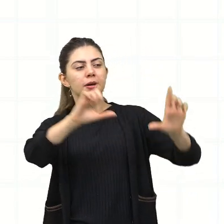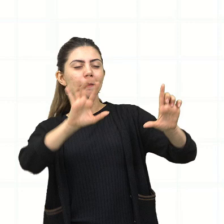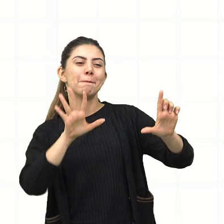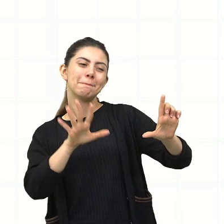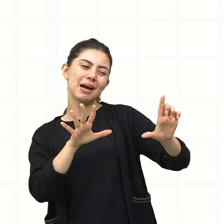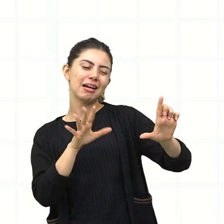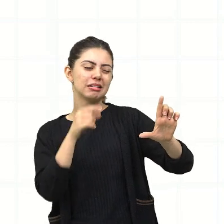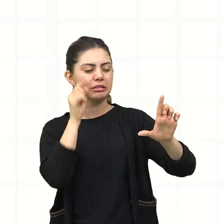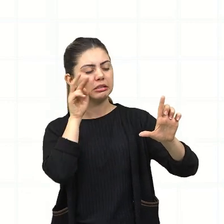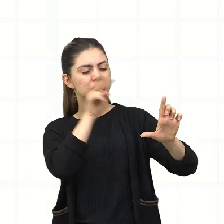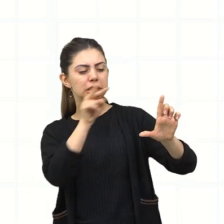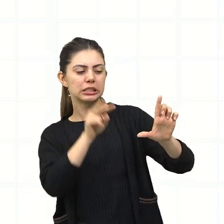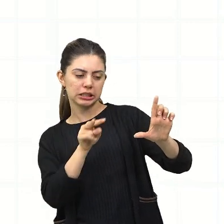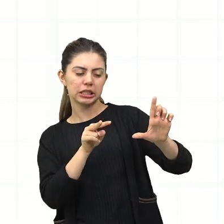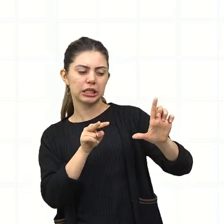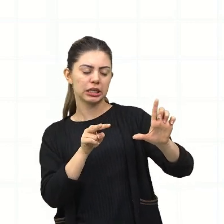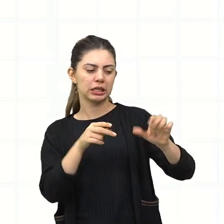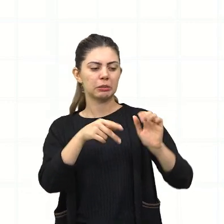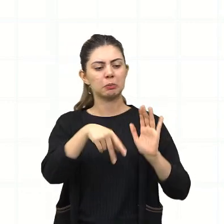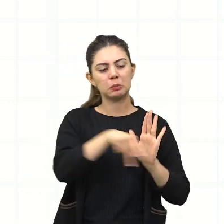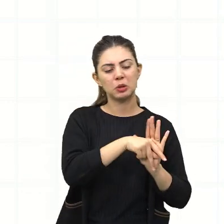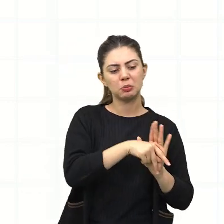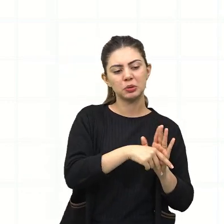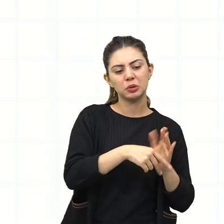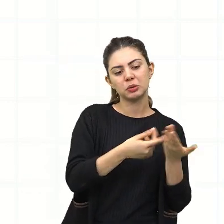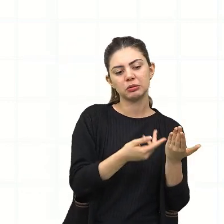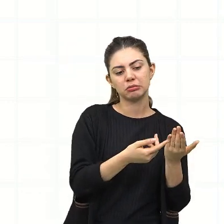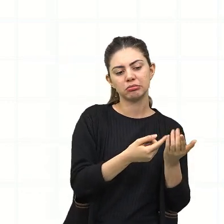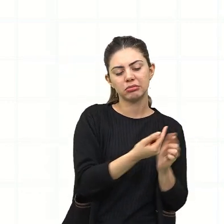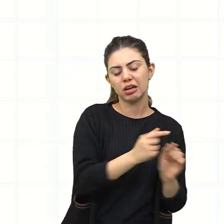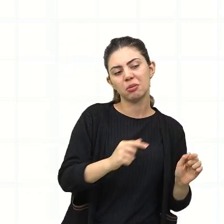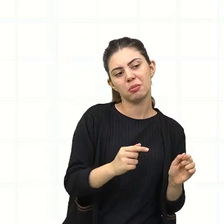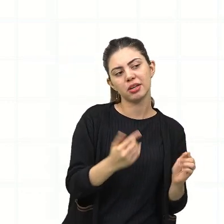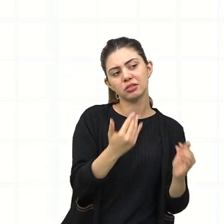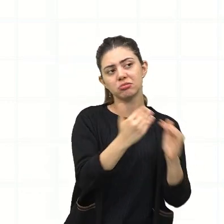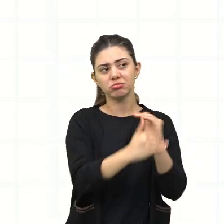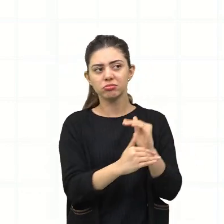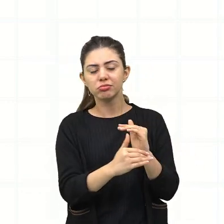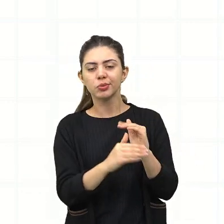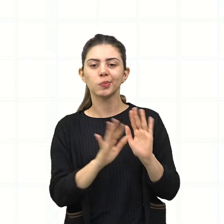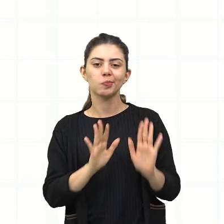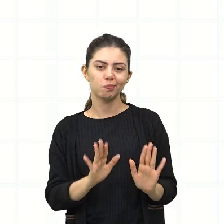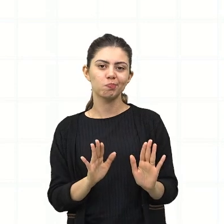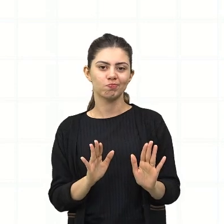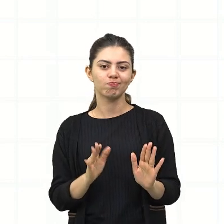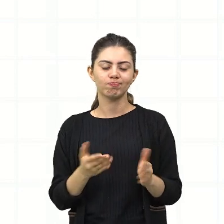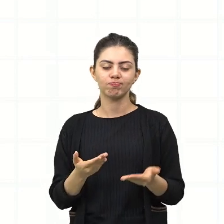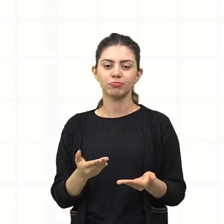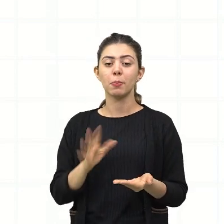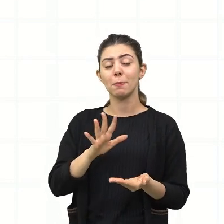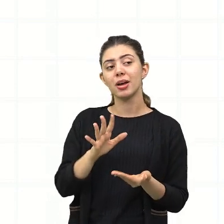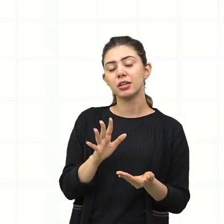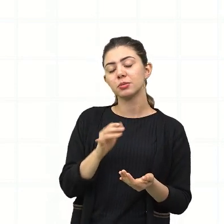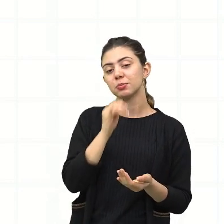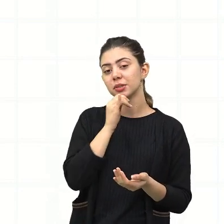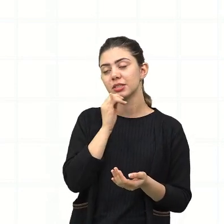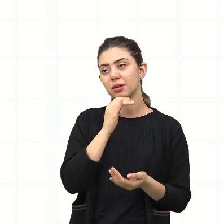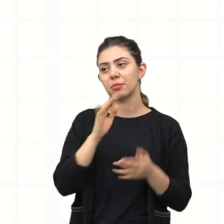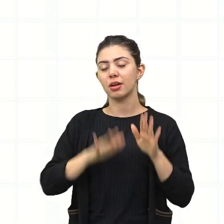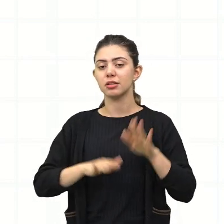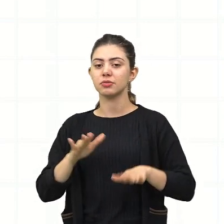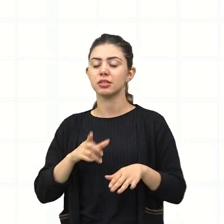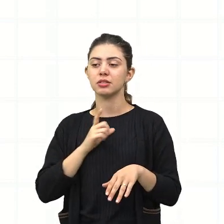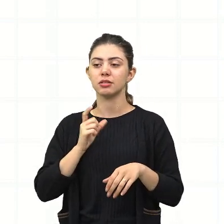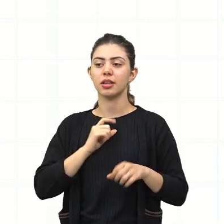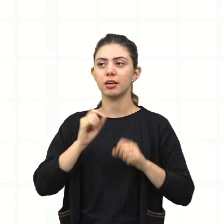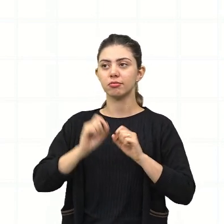preocupadas com norma padrão. Elas querem vender os seus produtos, perfeito. Mas há outros momentos em que você tem anúncios que